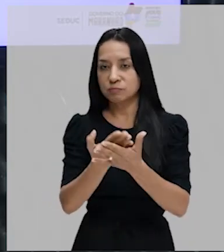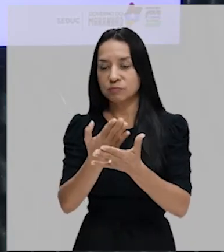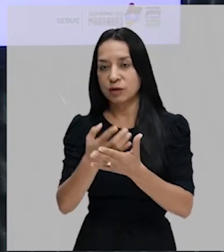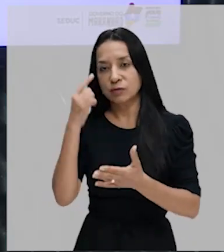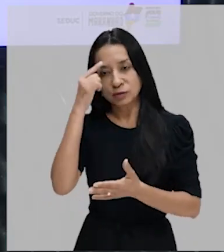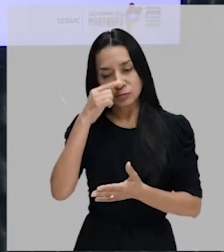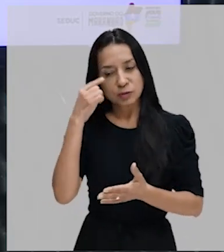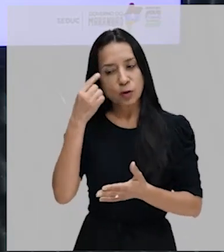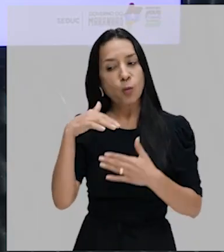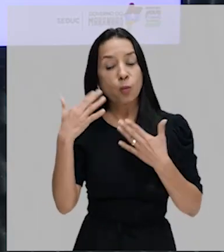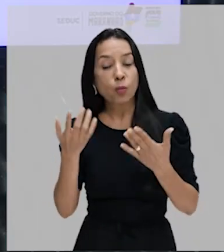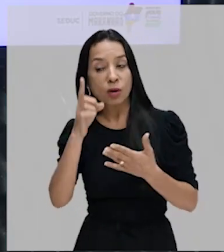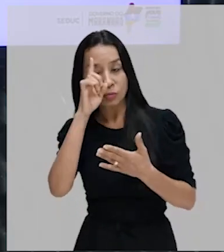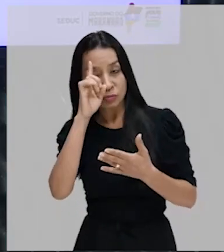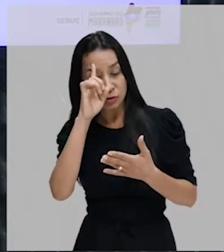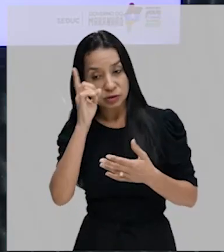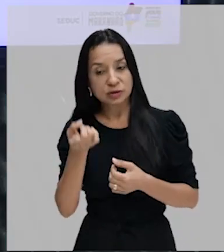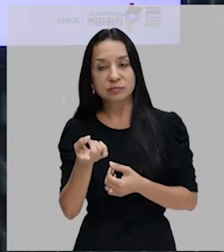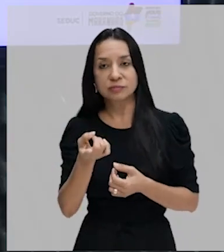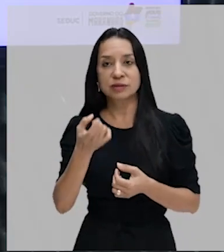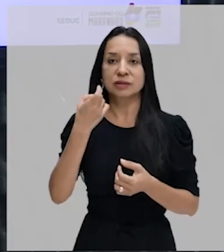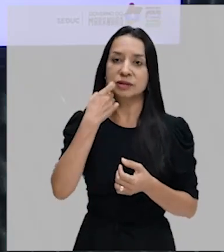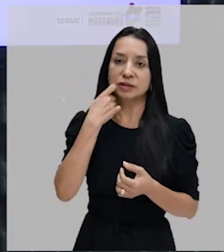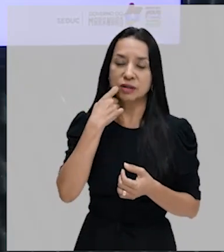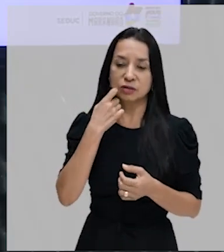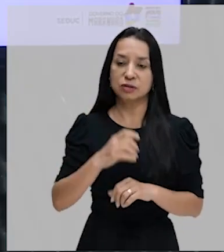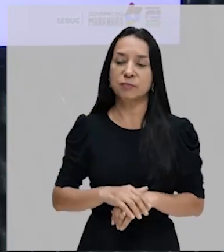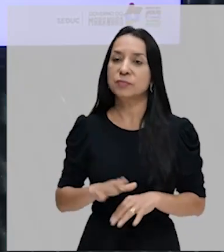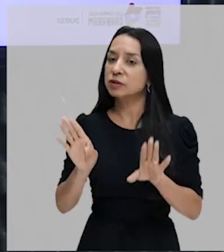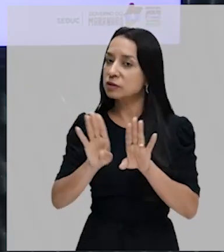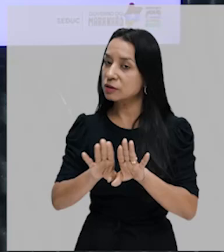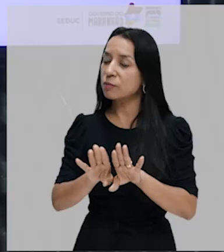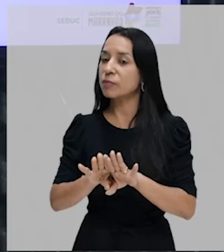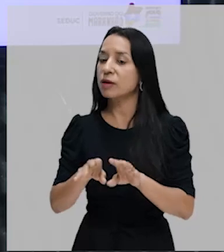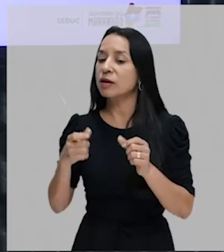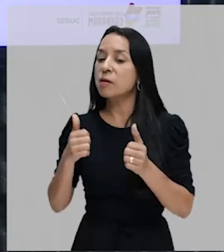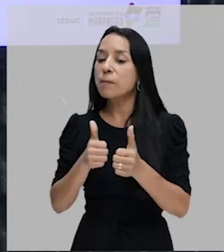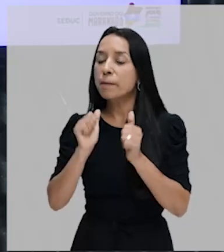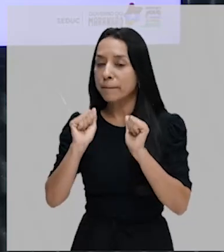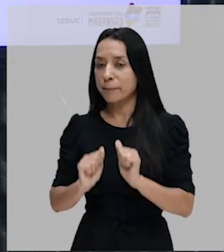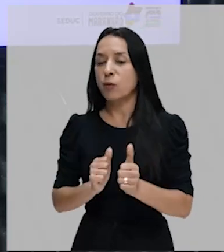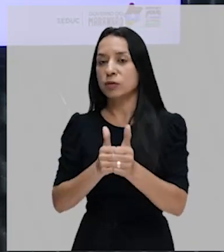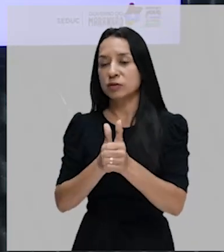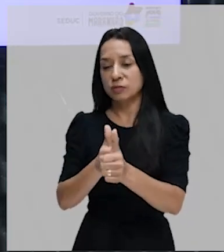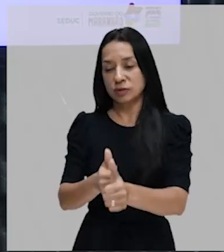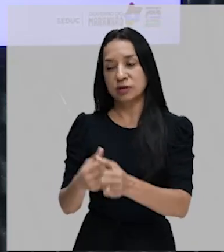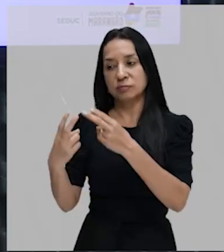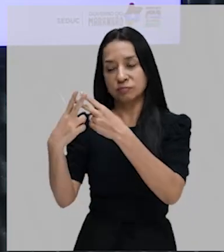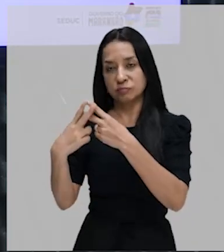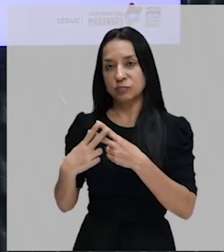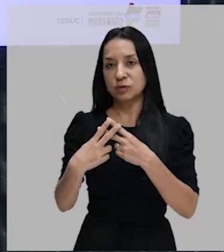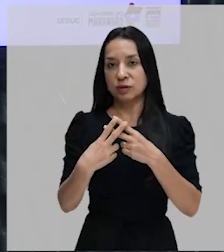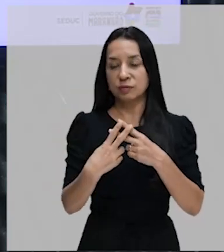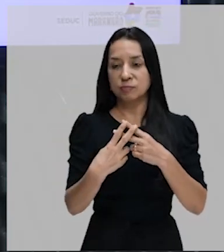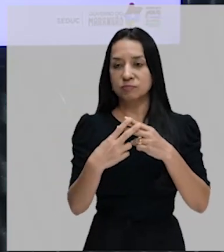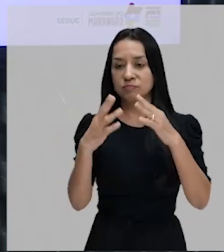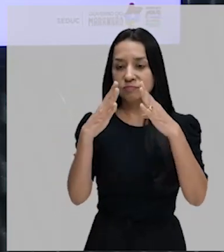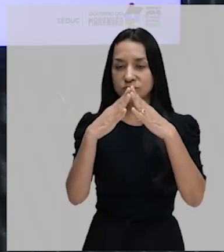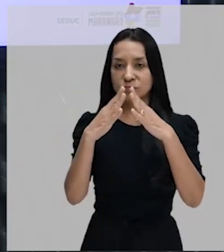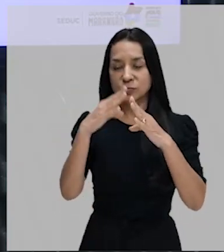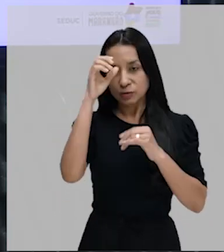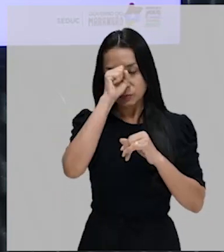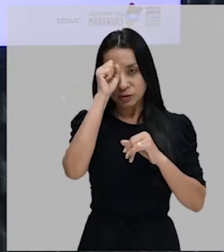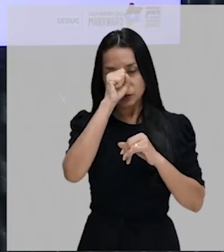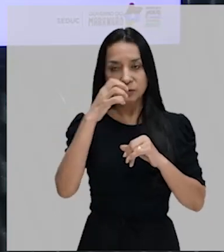dia de sexta-feira, tá, galera? Outra forma de você acompanhar as aulas do hashtag Fique em Casa Aprendendo é na Rádio